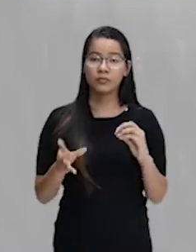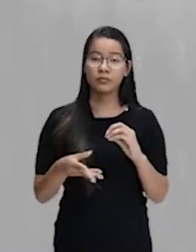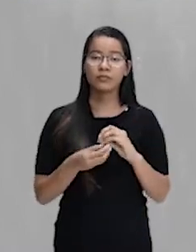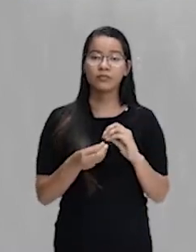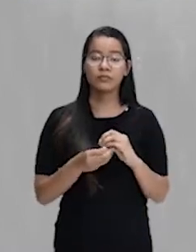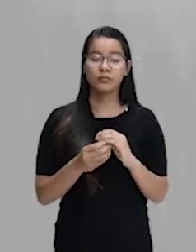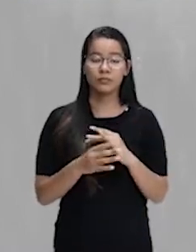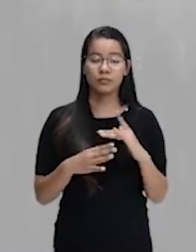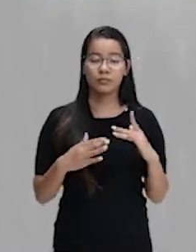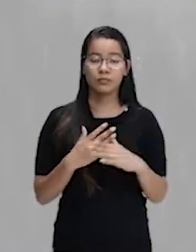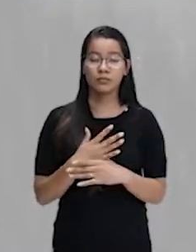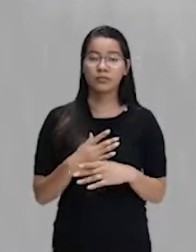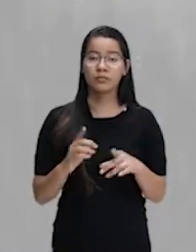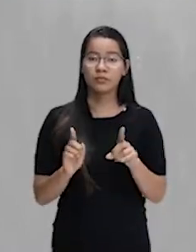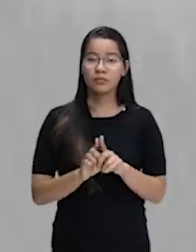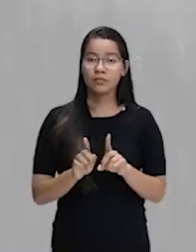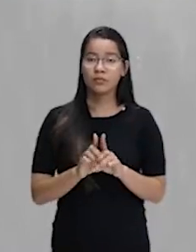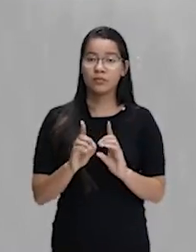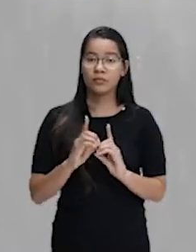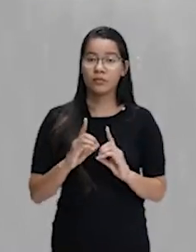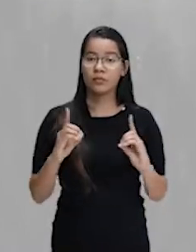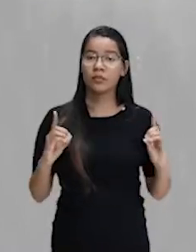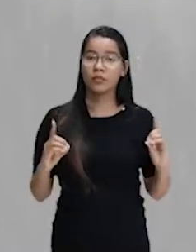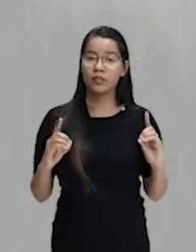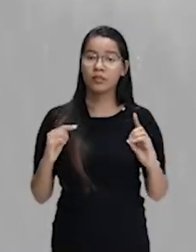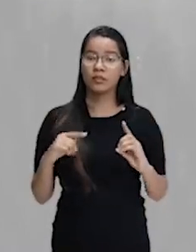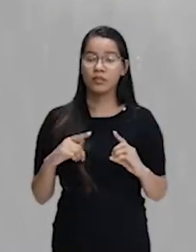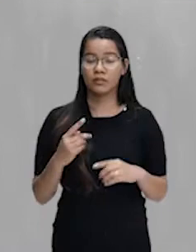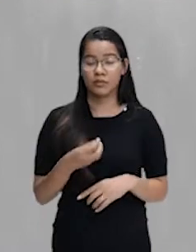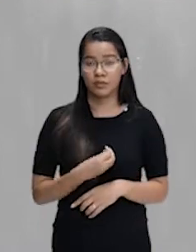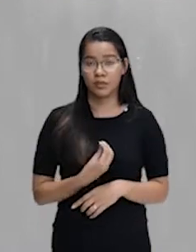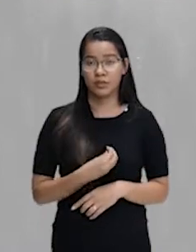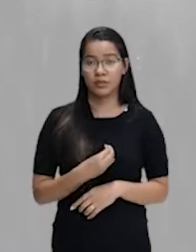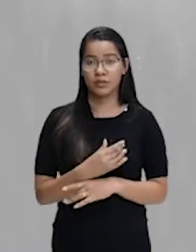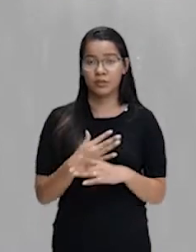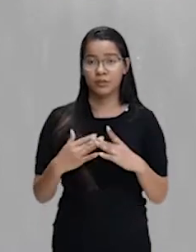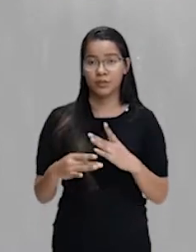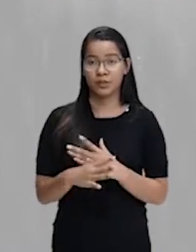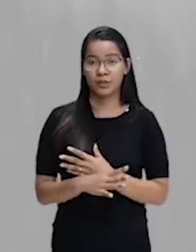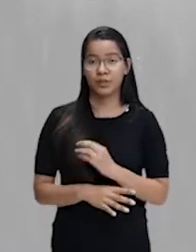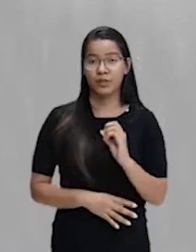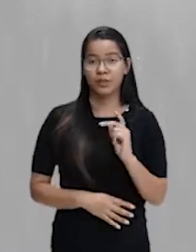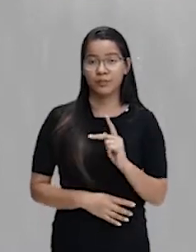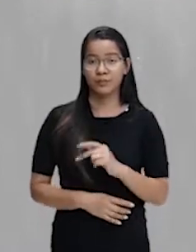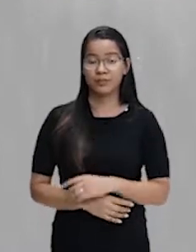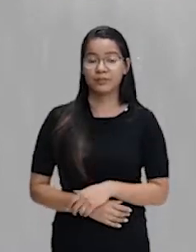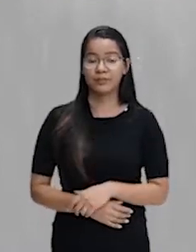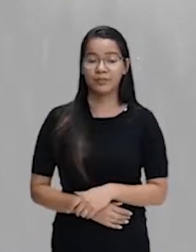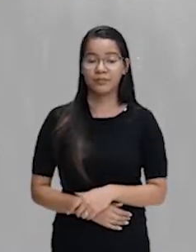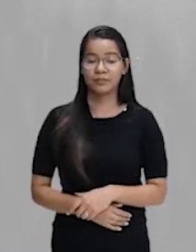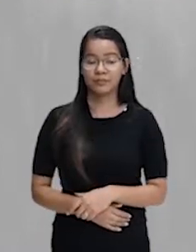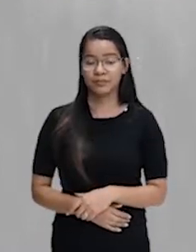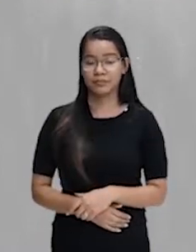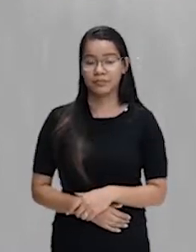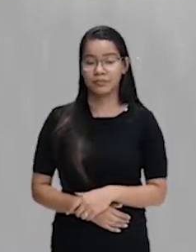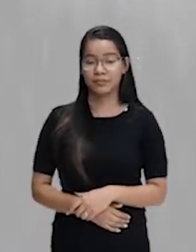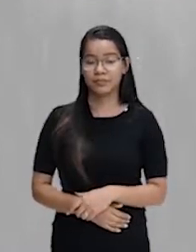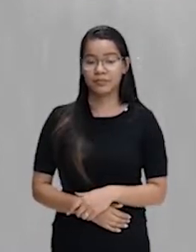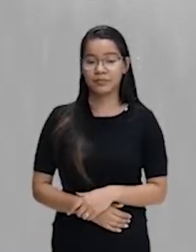cidades medievais e a dinâmica dessa vida urbana. Ok, galerinha? Beleza? Então, vamos lá. Olha